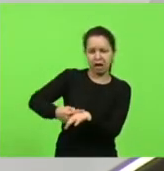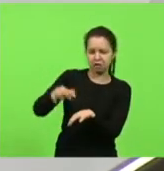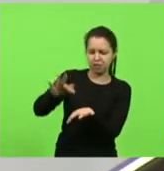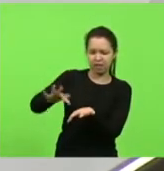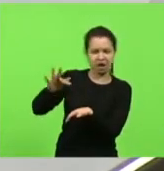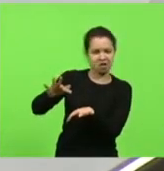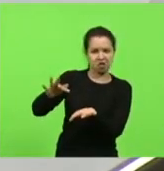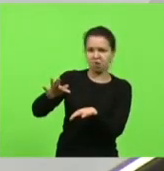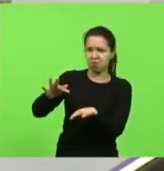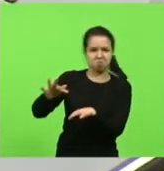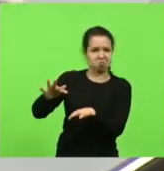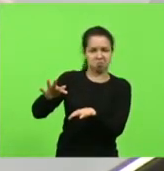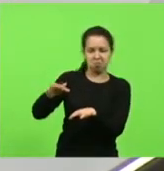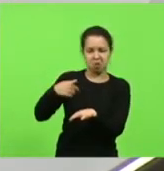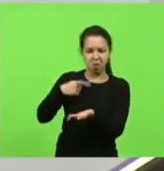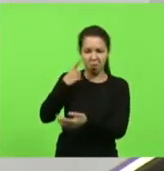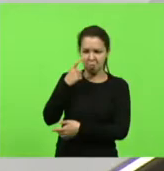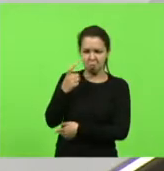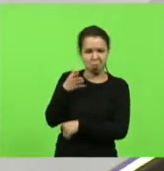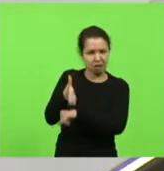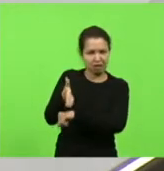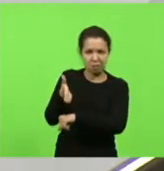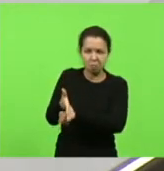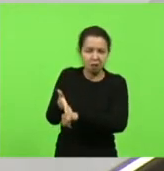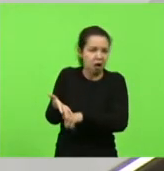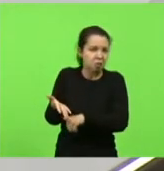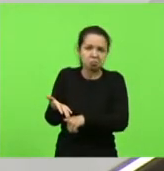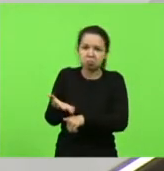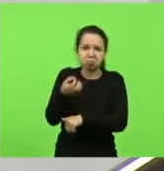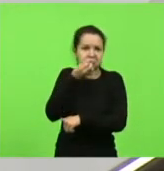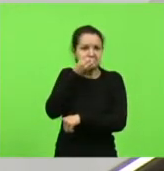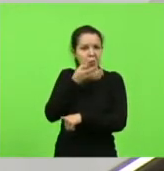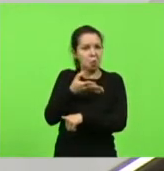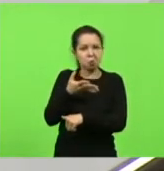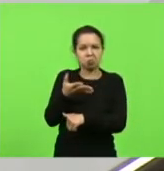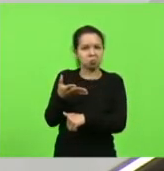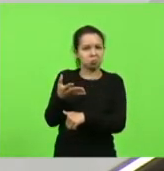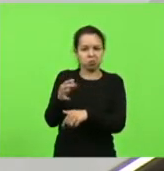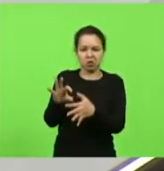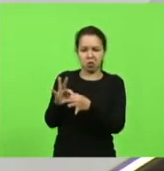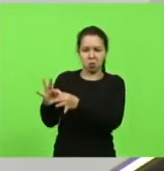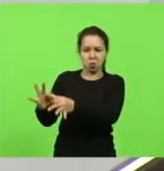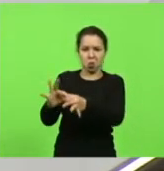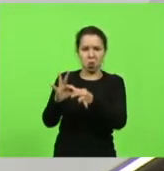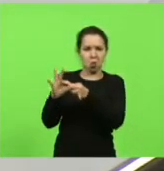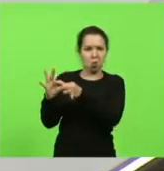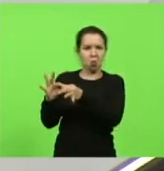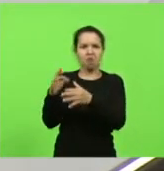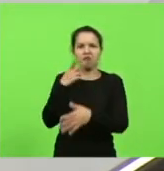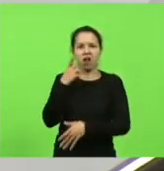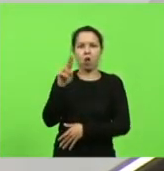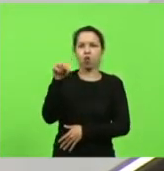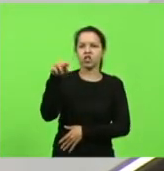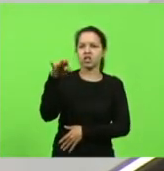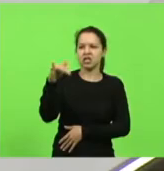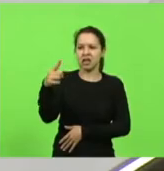vejo vantagem nenhuma em fazer parte dessa coletividade chamada União, porque Santa Catarina só entra na